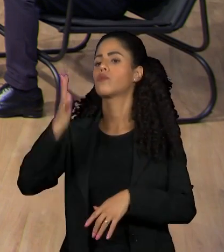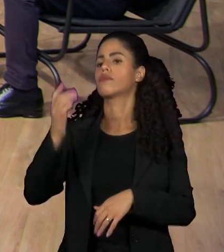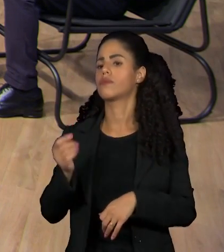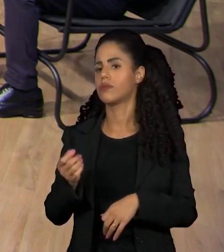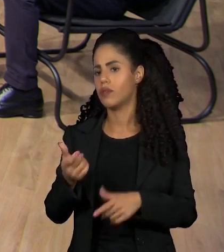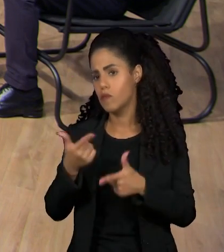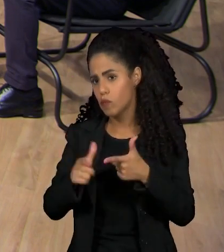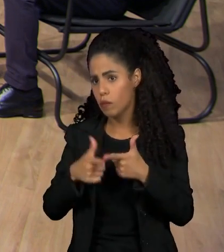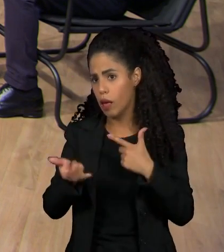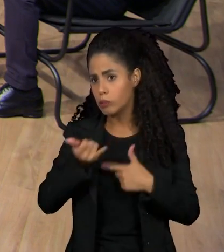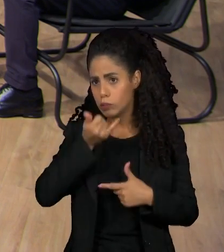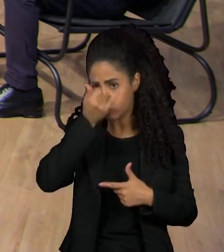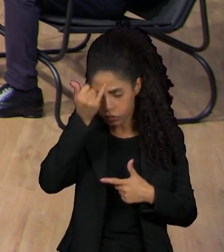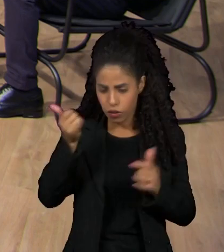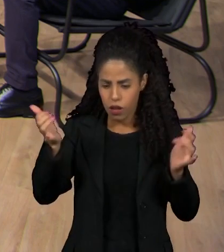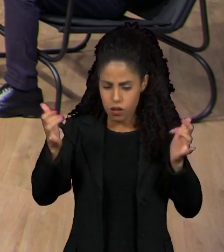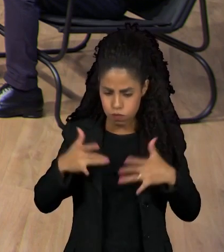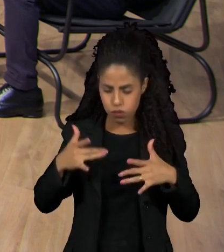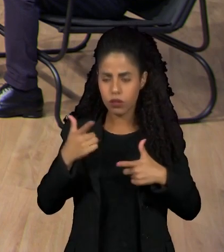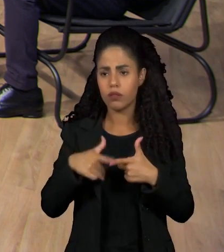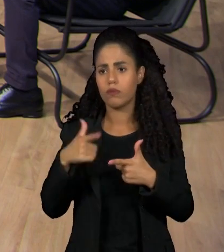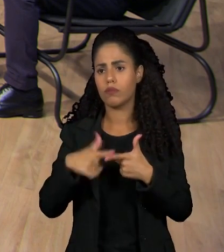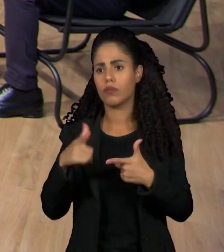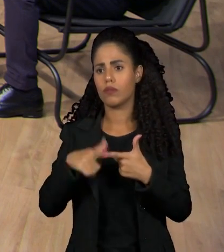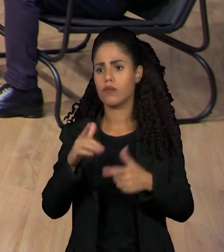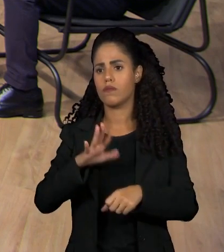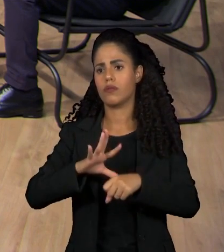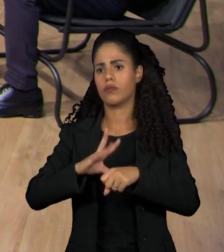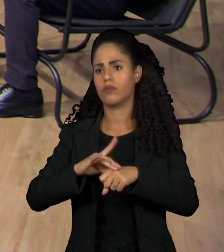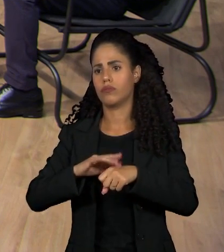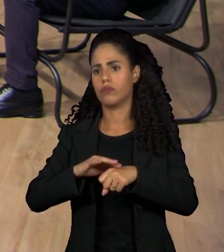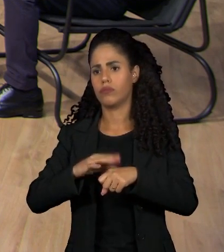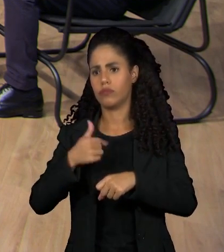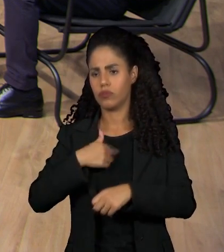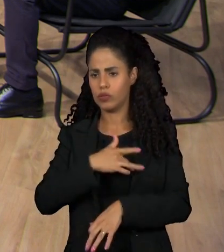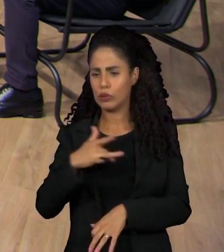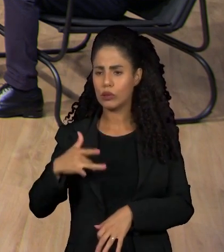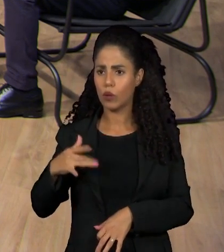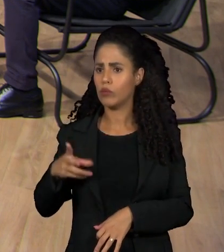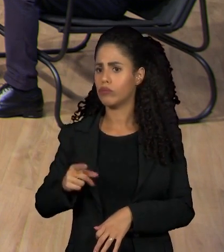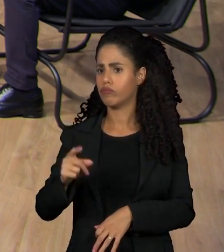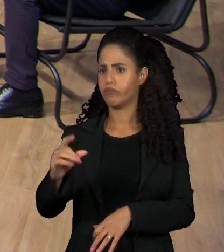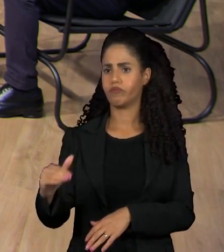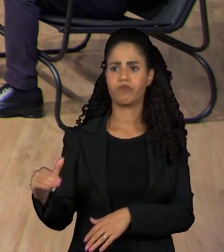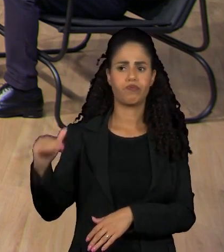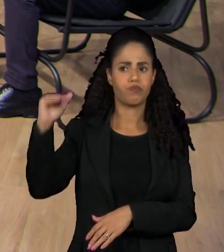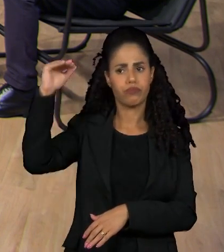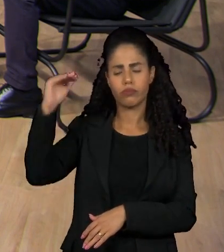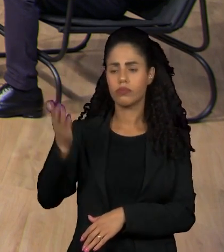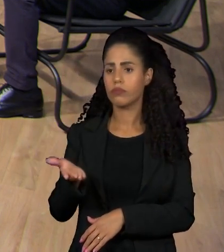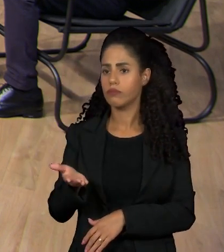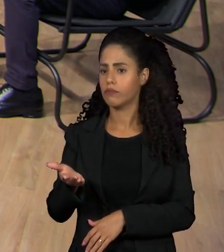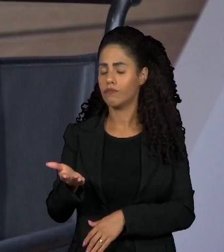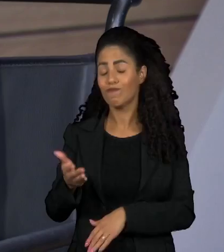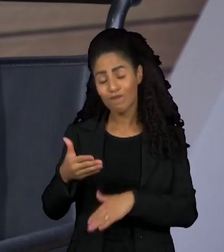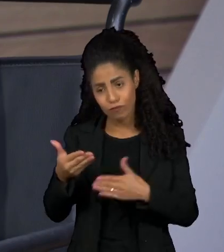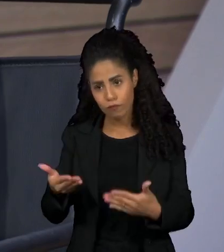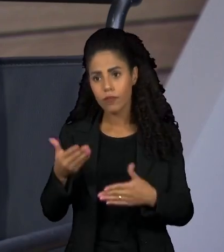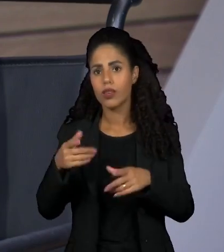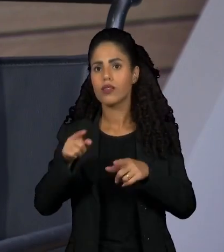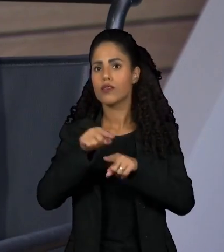e causar lesões que sejam, vamos dizer, permanentes, né, na vida adulta. Então,